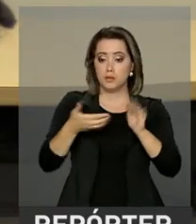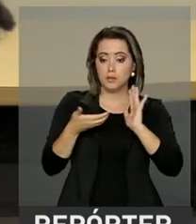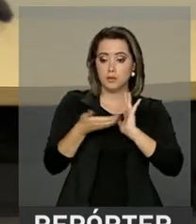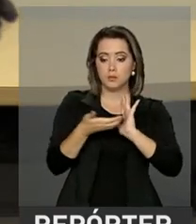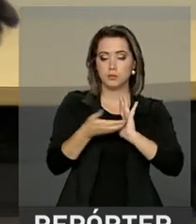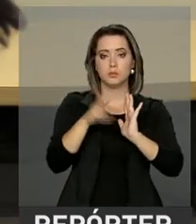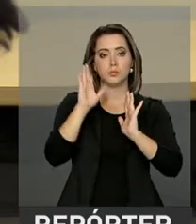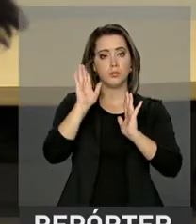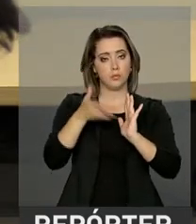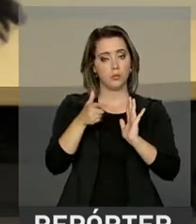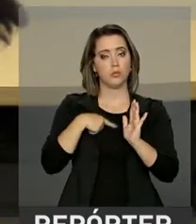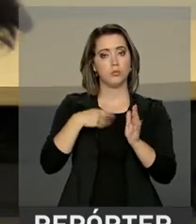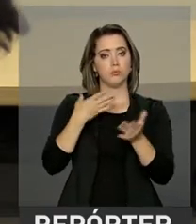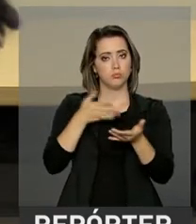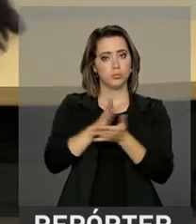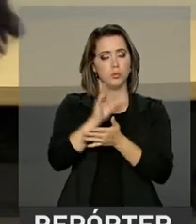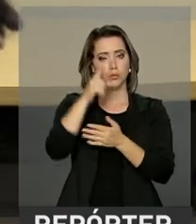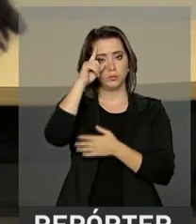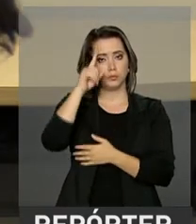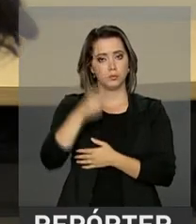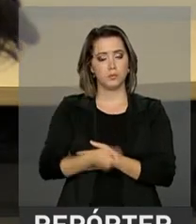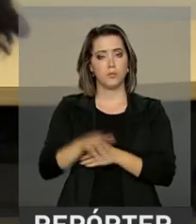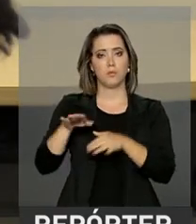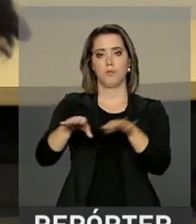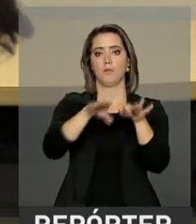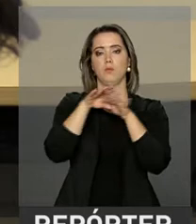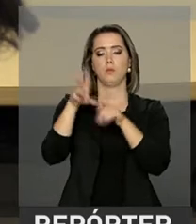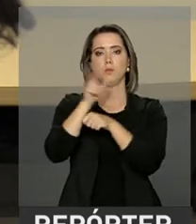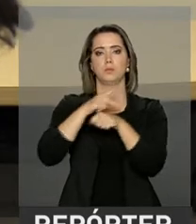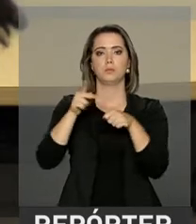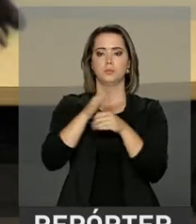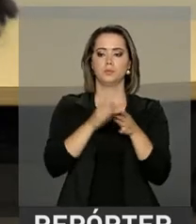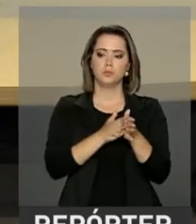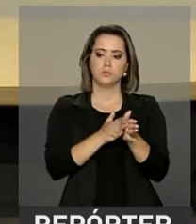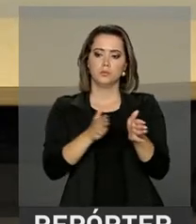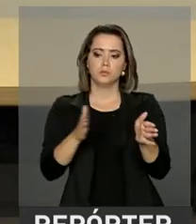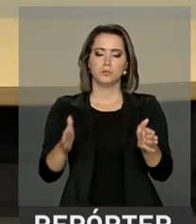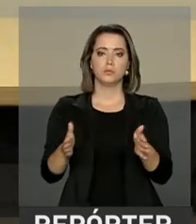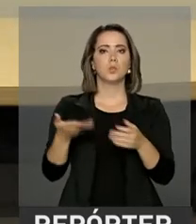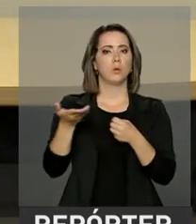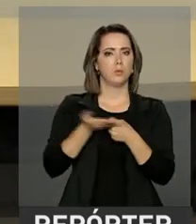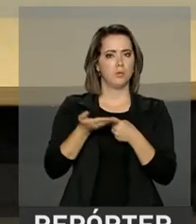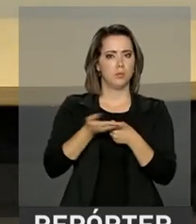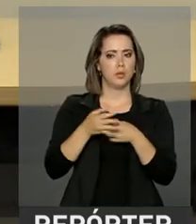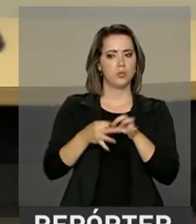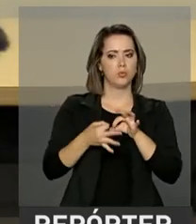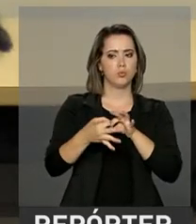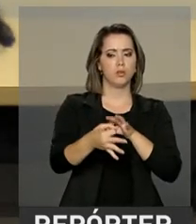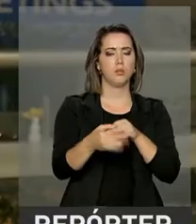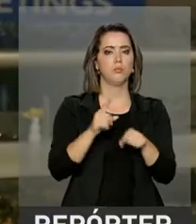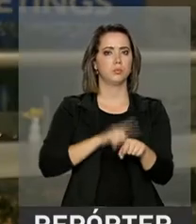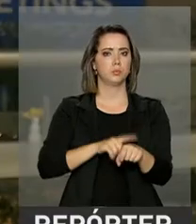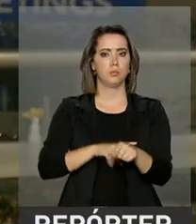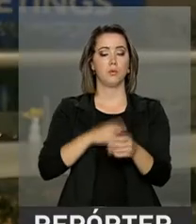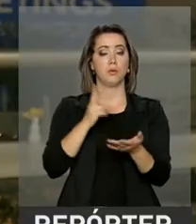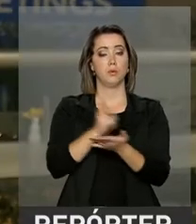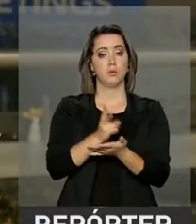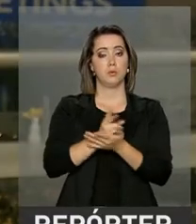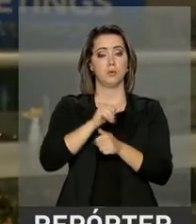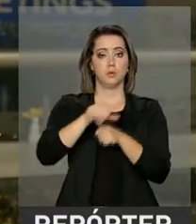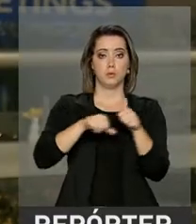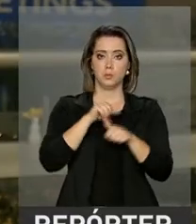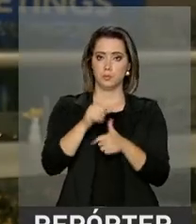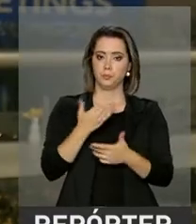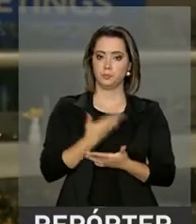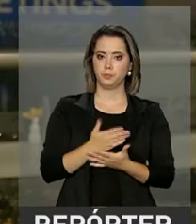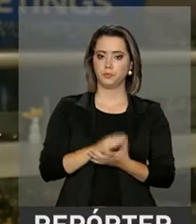vai cumprir com o objetivo de assegurar a estabilidade do país no médio prazo, mesmo com as mudanças propostas na Casa. Meirelles disse que em